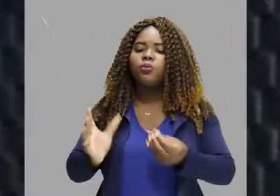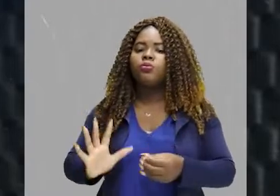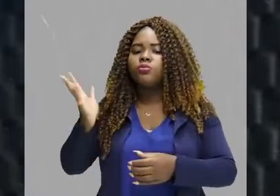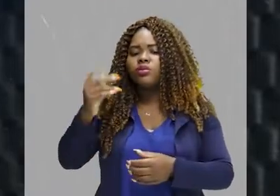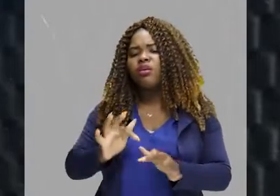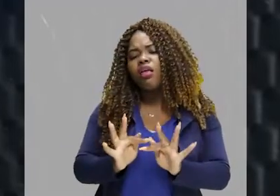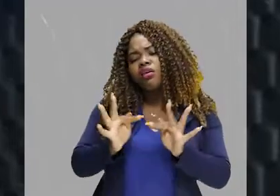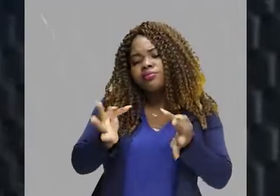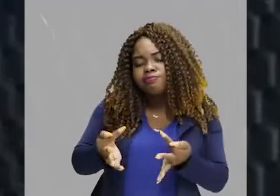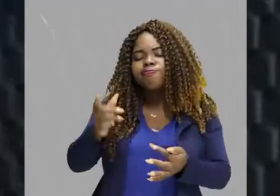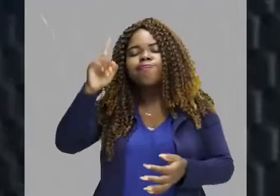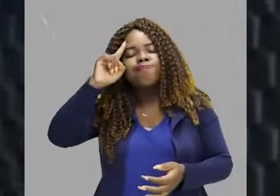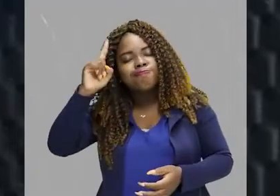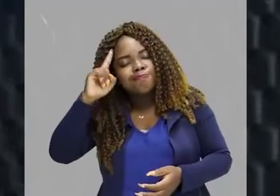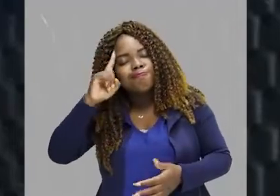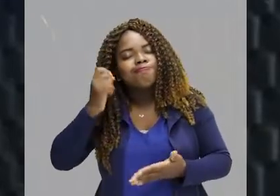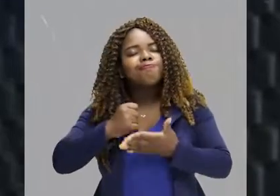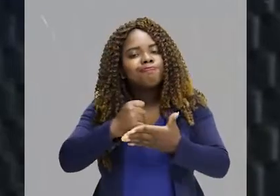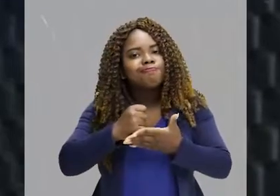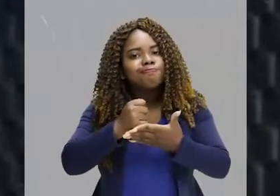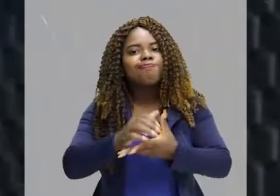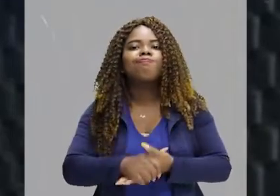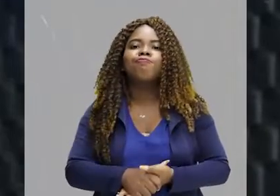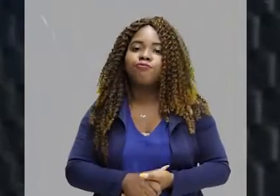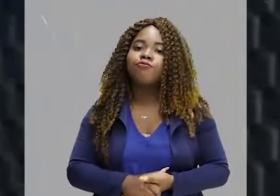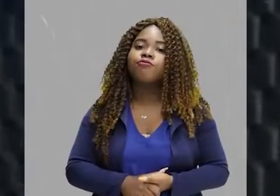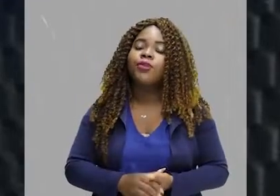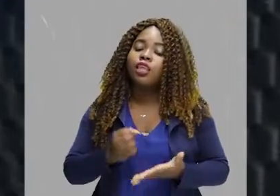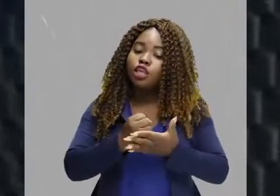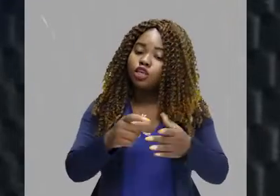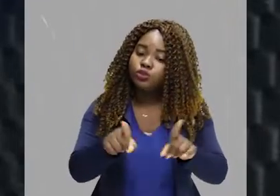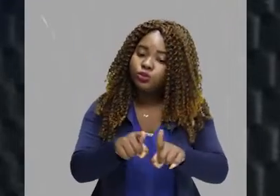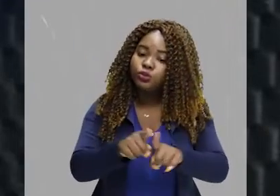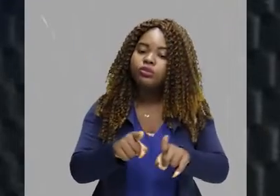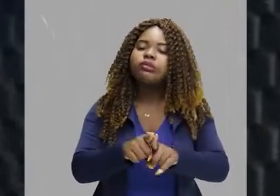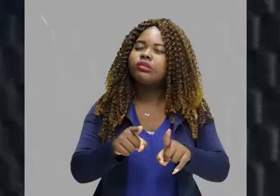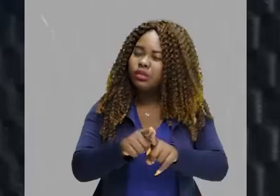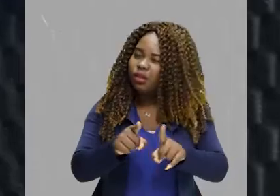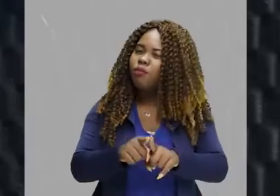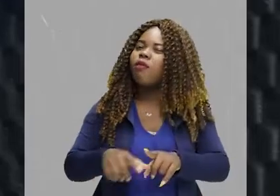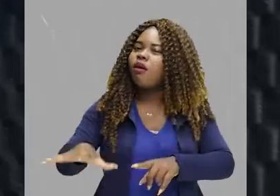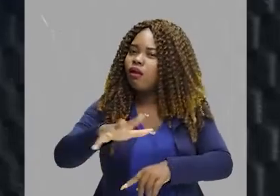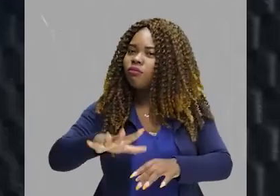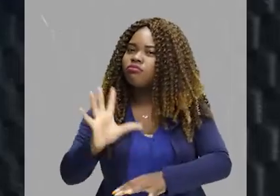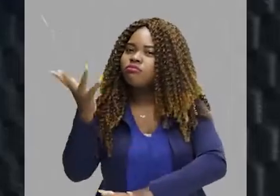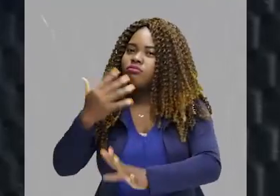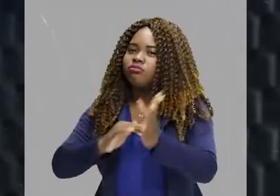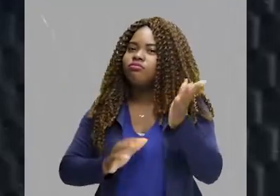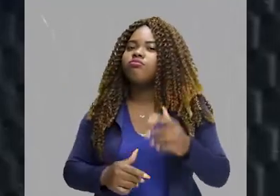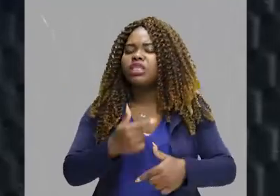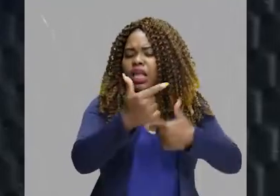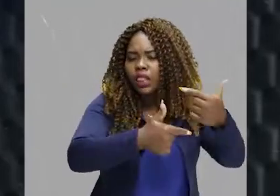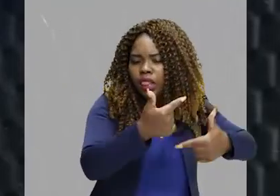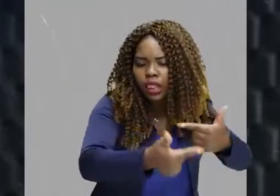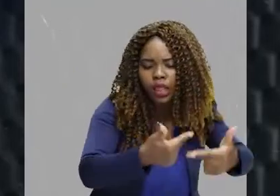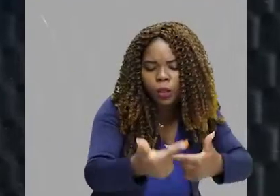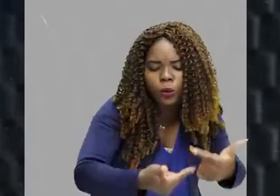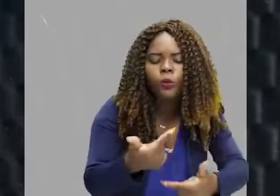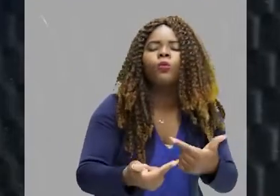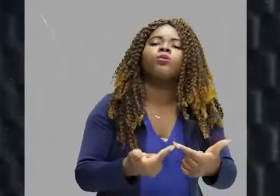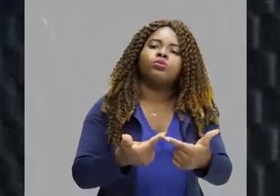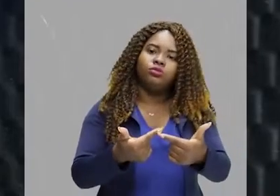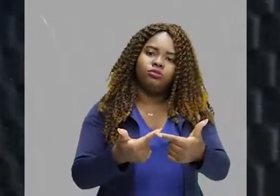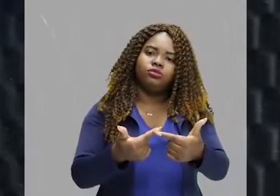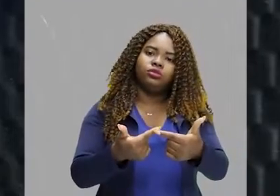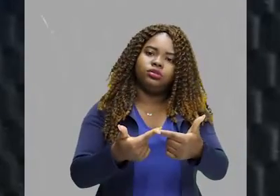são bem simples, bem do dia a dia, mas que causam um impacto muito significativo nessa luta para reduzir esse